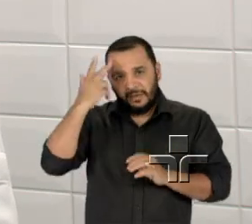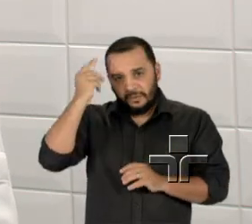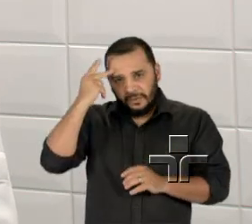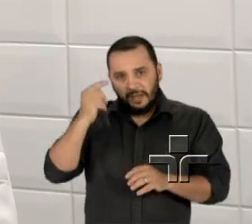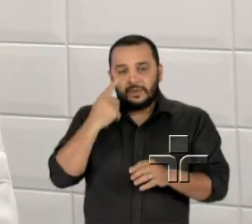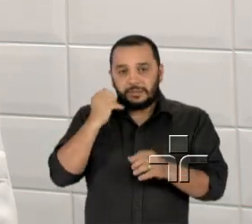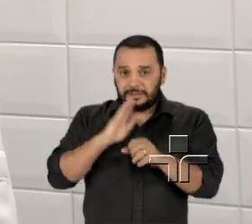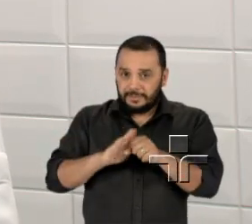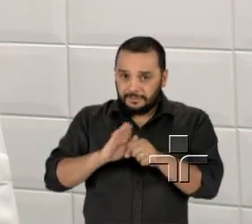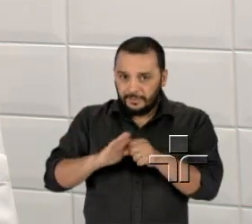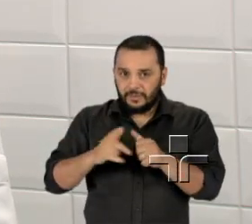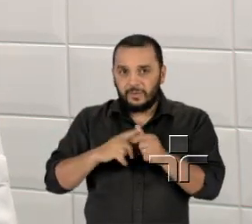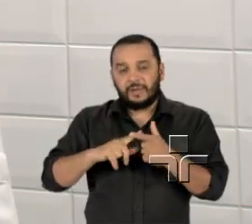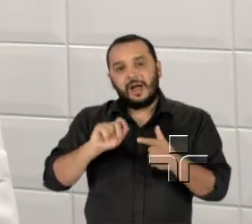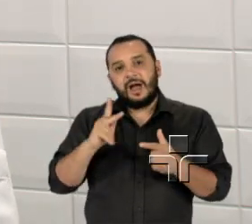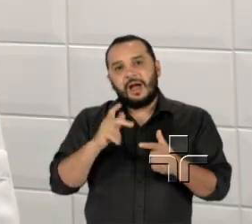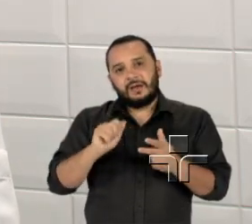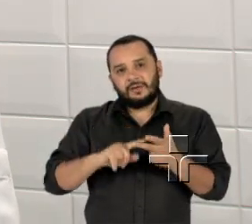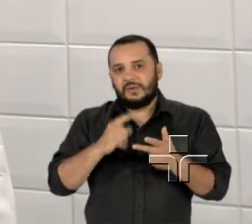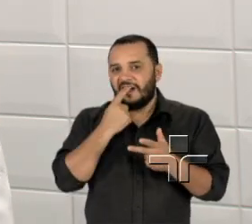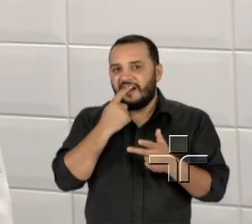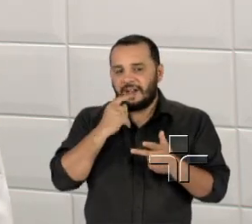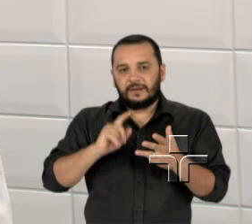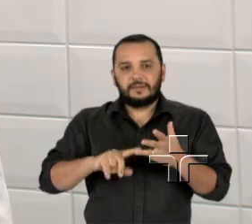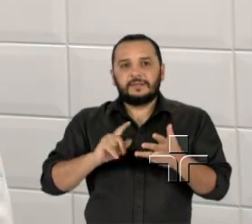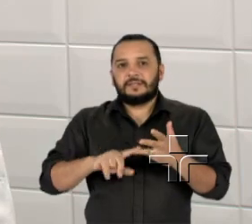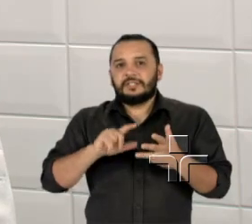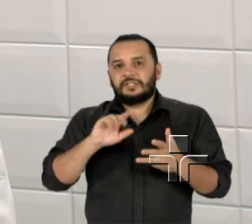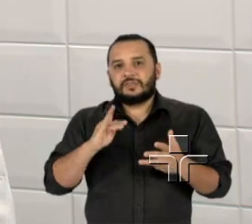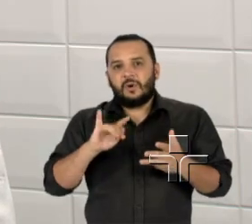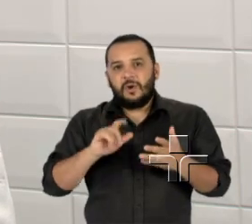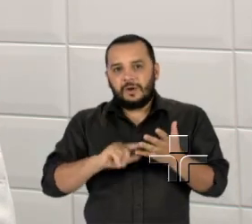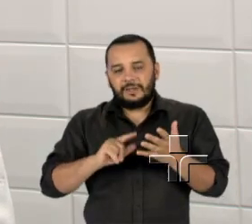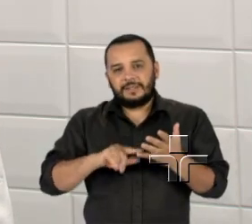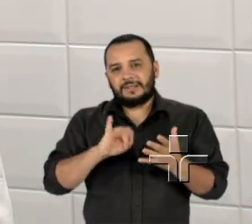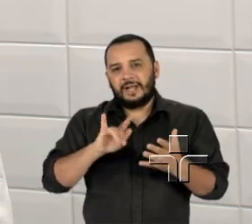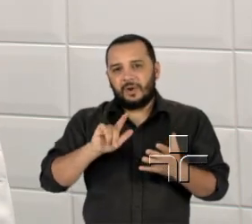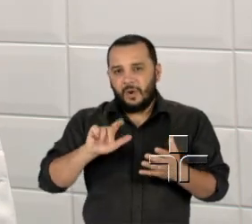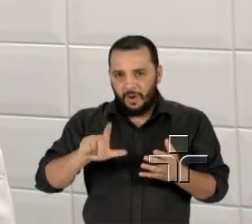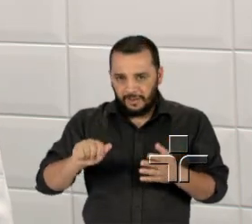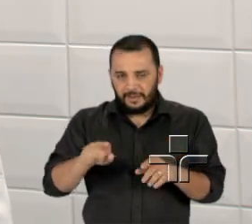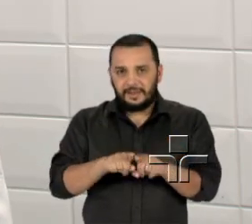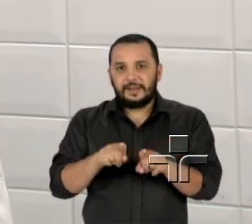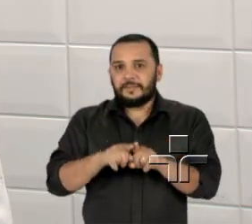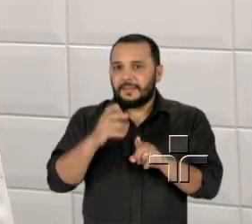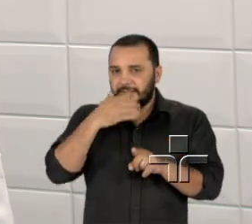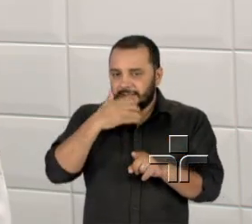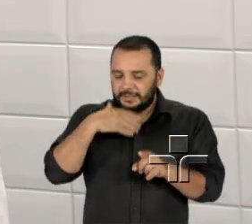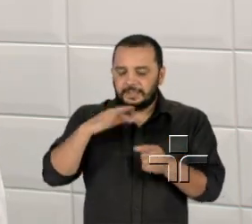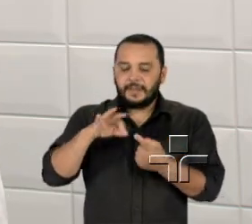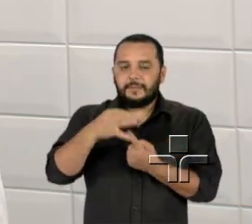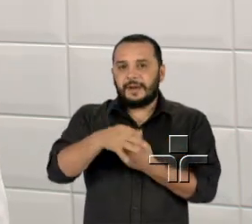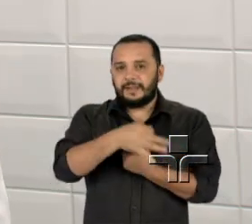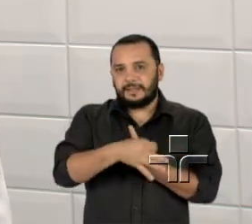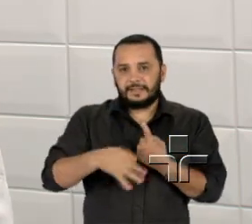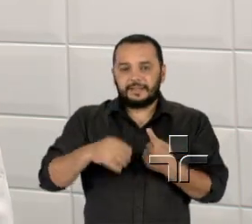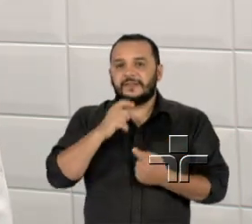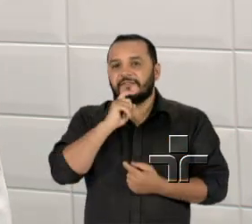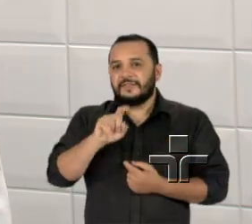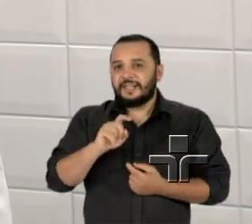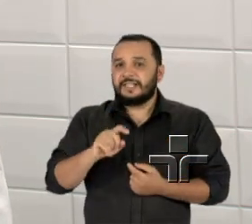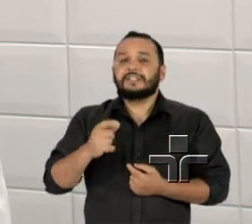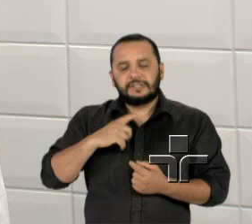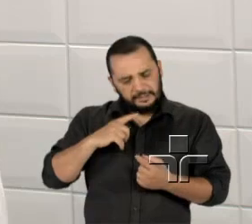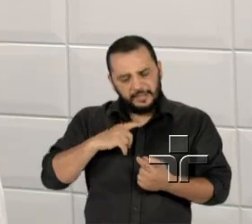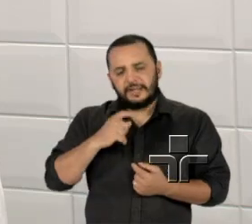cebola, o alho poró, a chicória, a escarola, a maçã, a banana verde, né? A